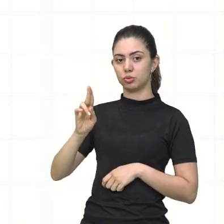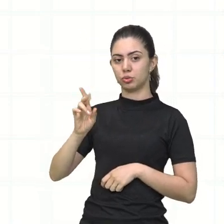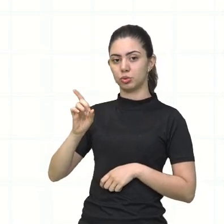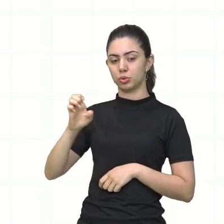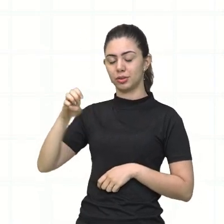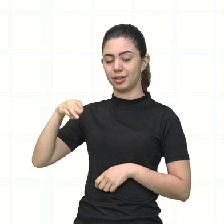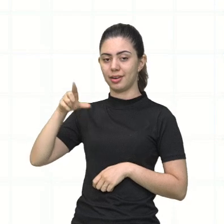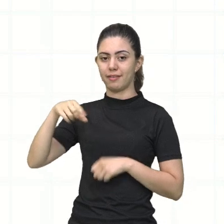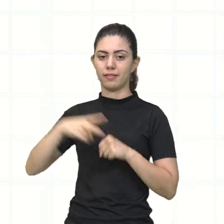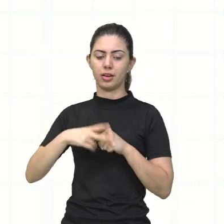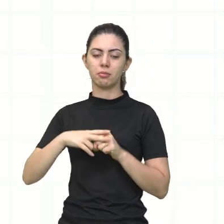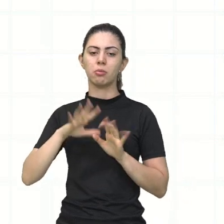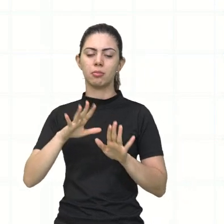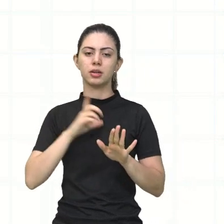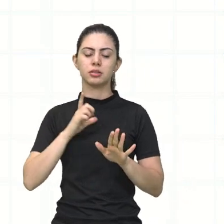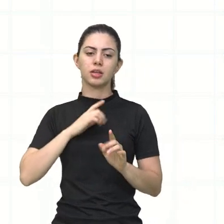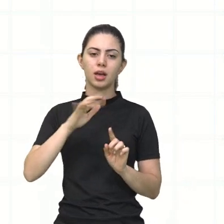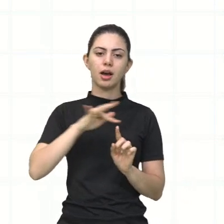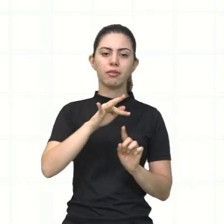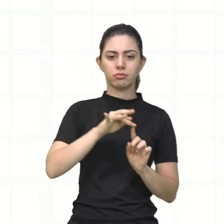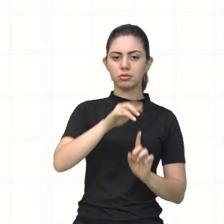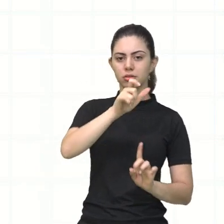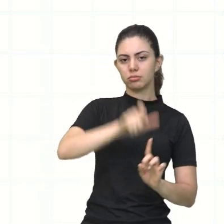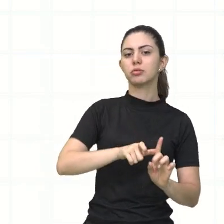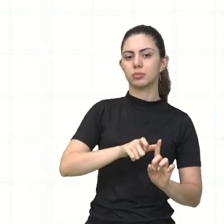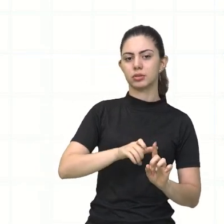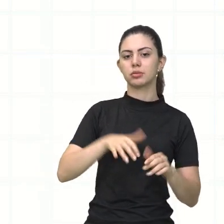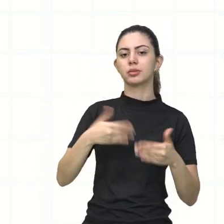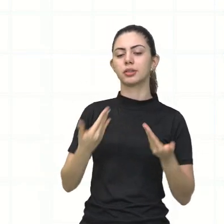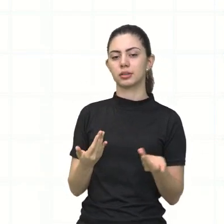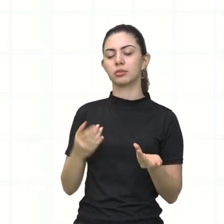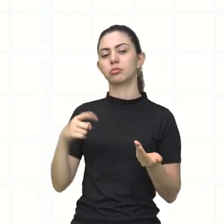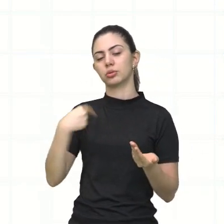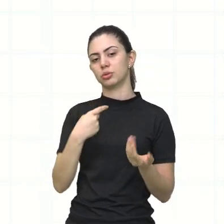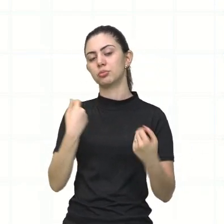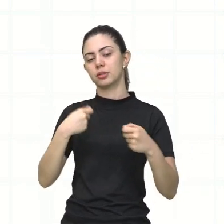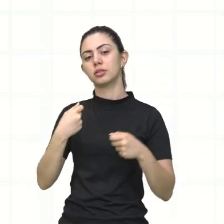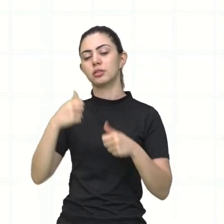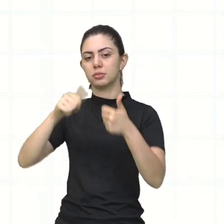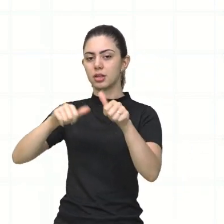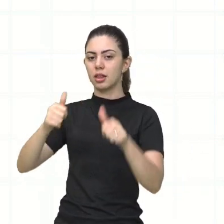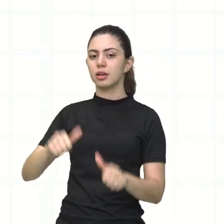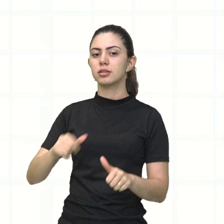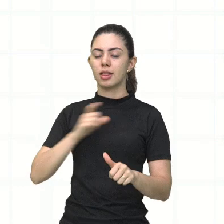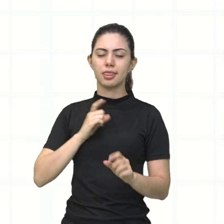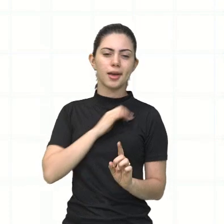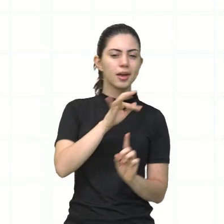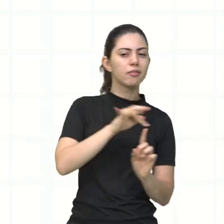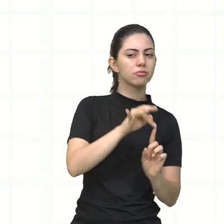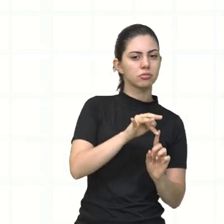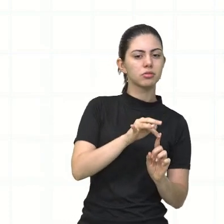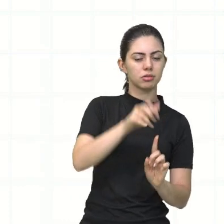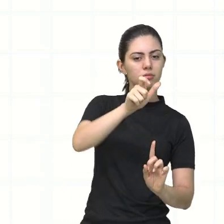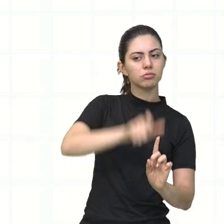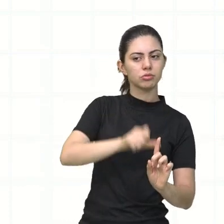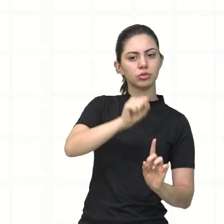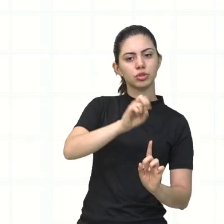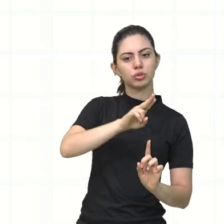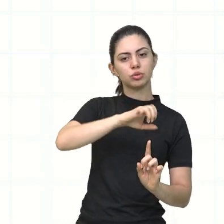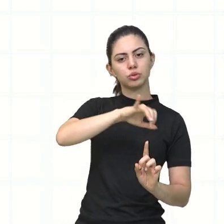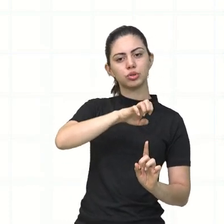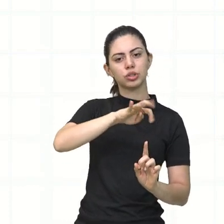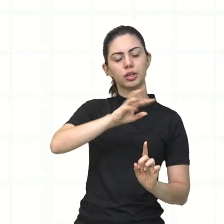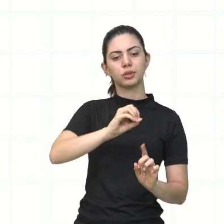Mas cumpre a função de sujeito. E é isso que a gente tem que entender. Cumprindo a função de sujeito, a minha oração